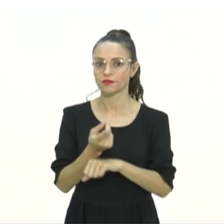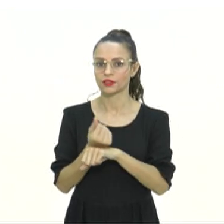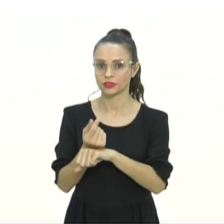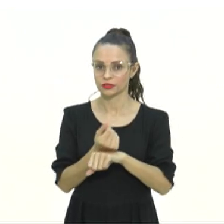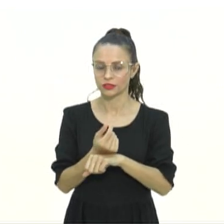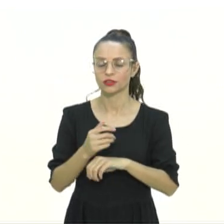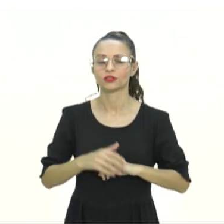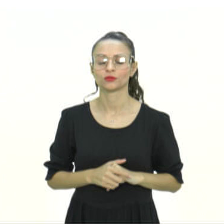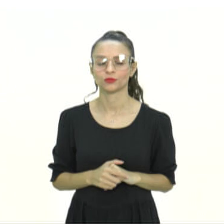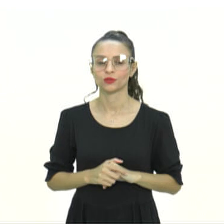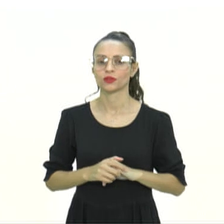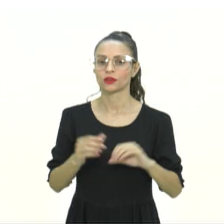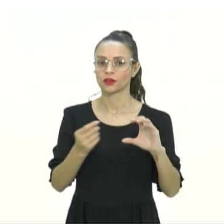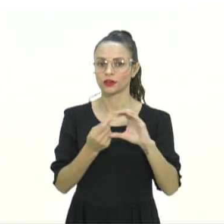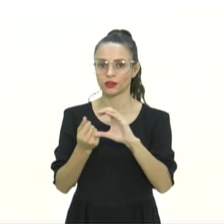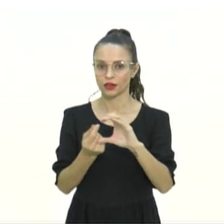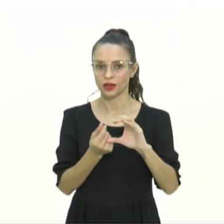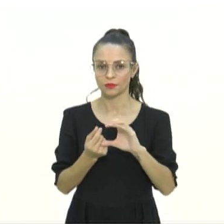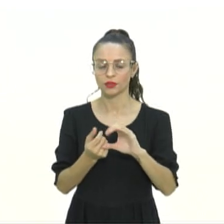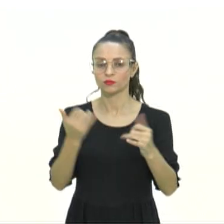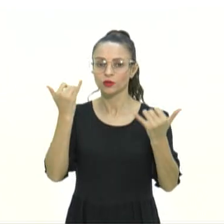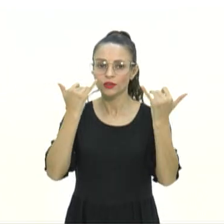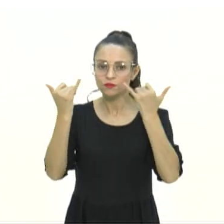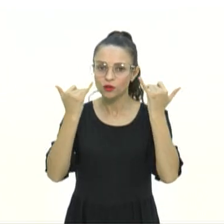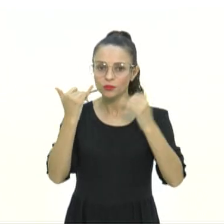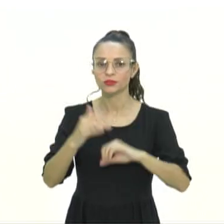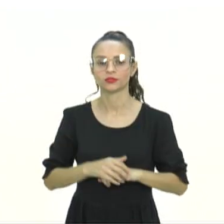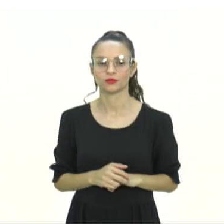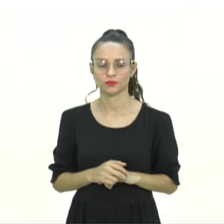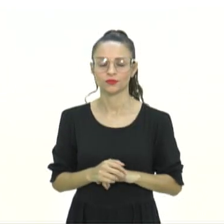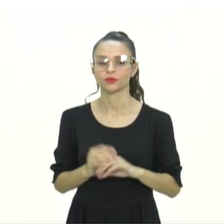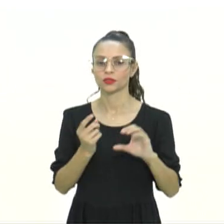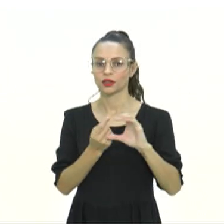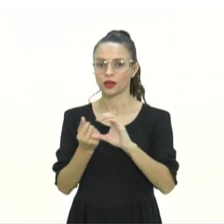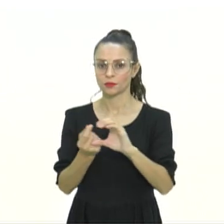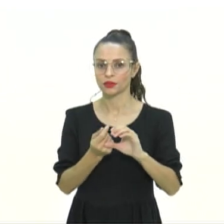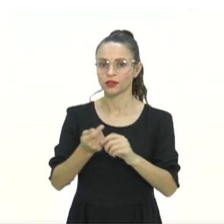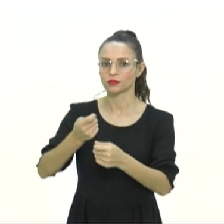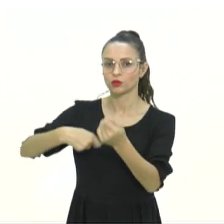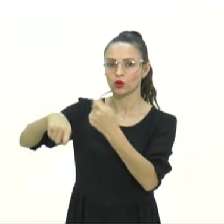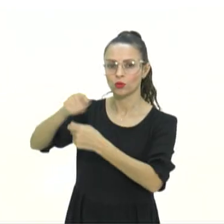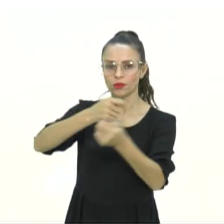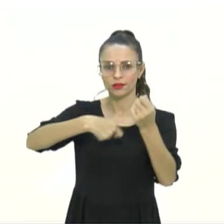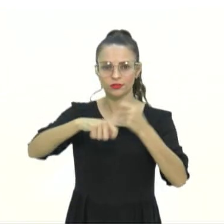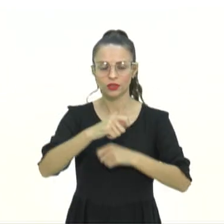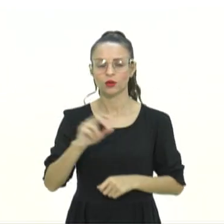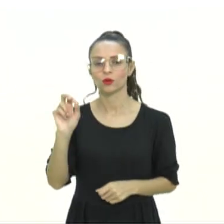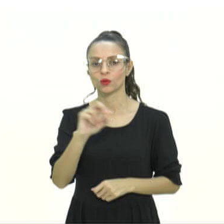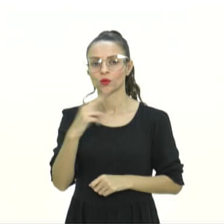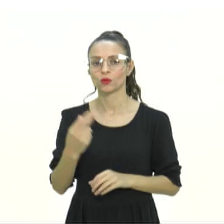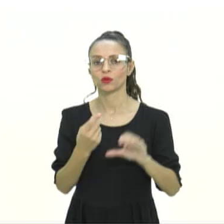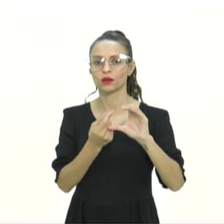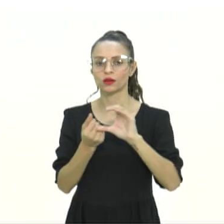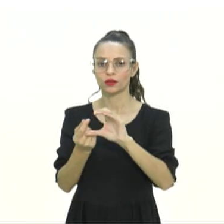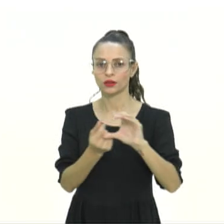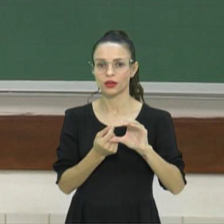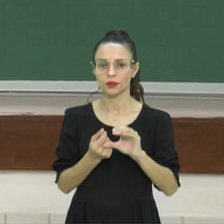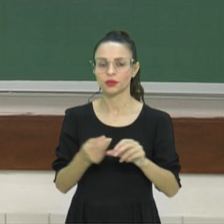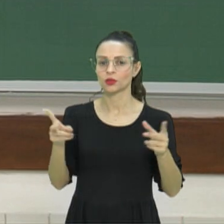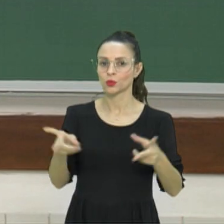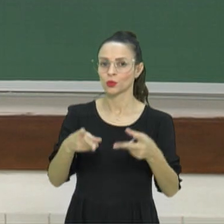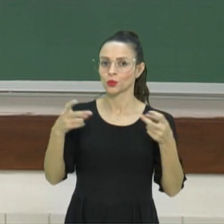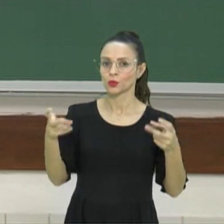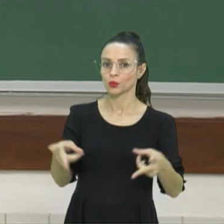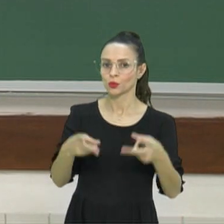financeiro, capitalismo informacional, capitalismo comercial ou o capitalismo da